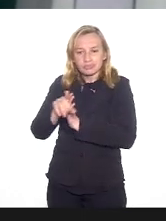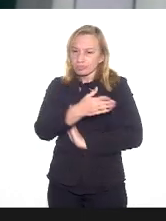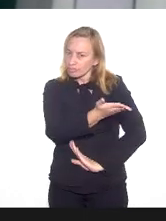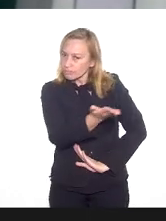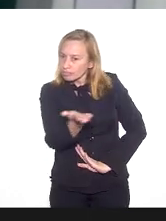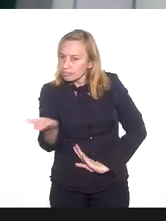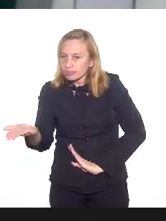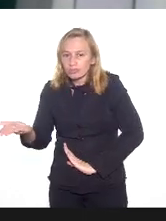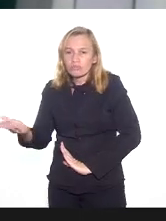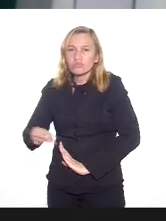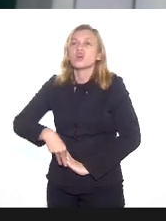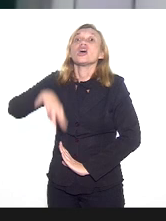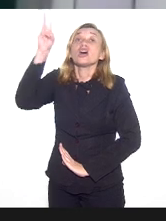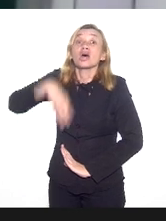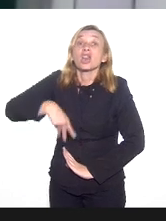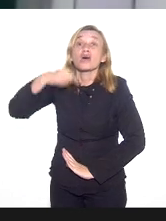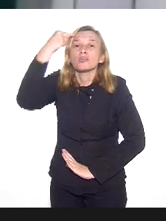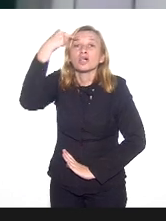aos senhores,